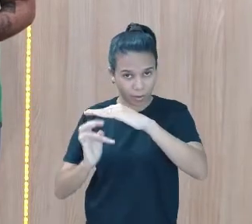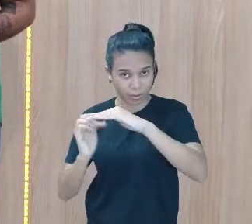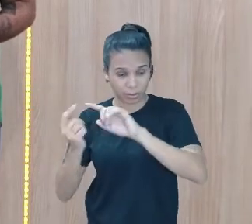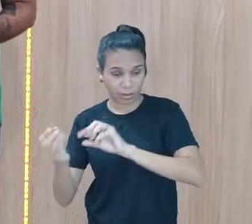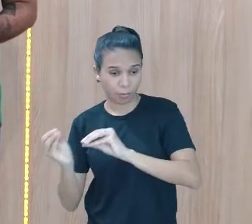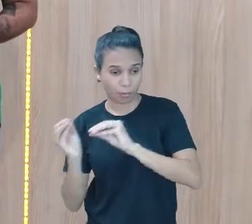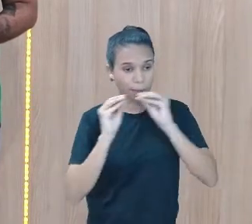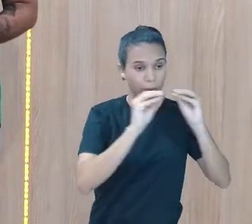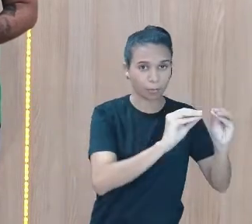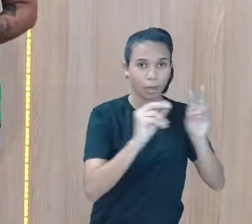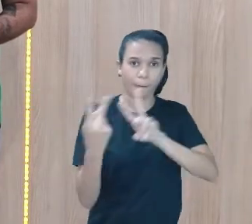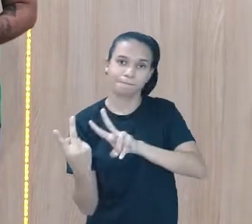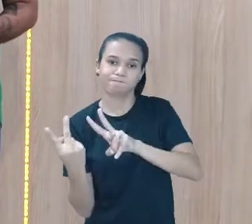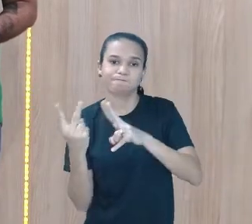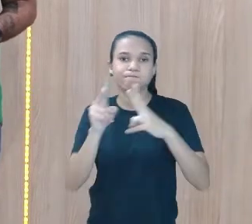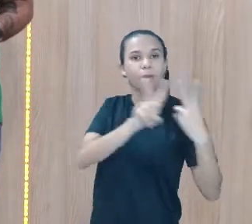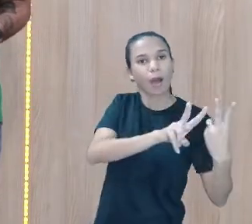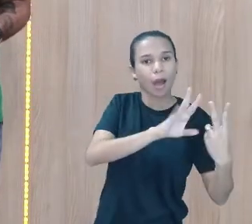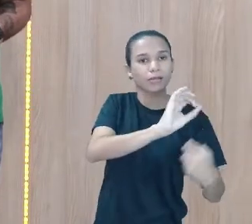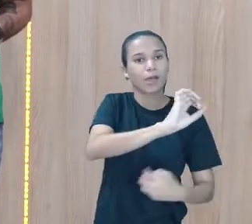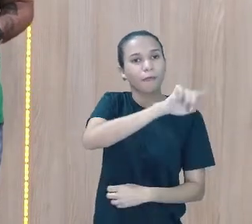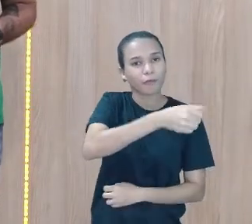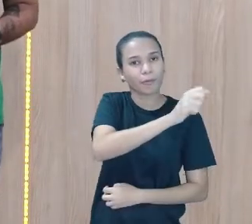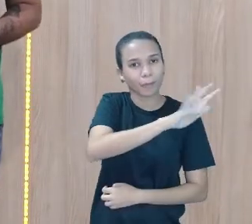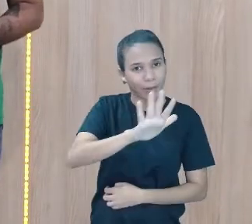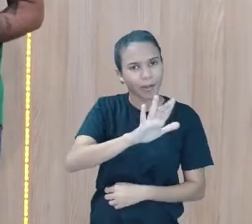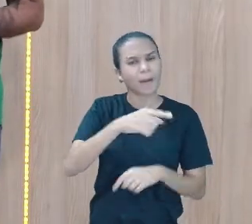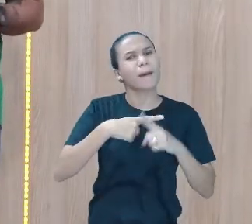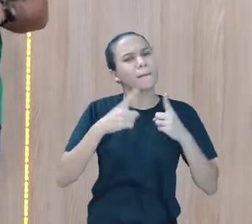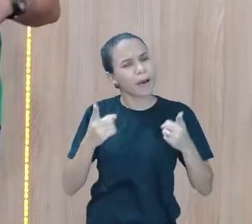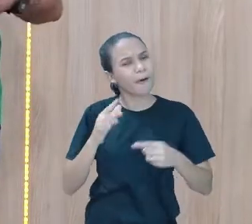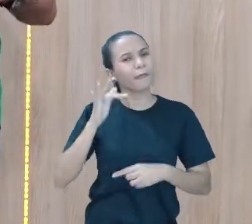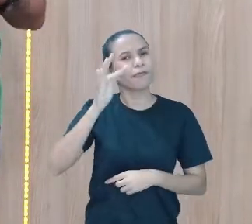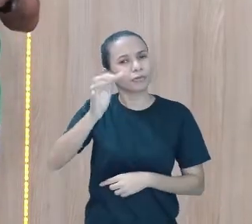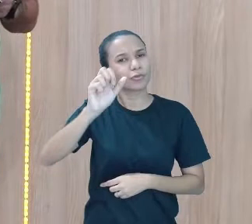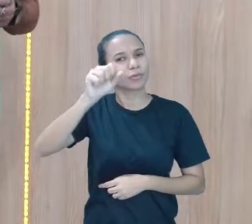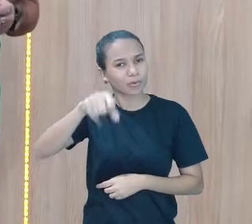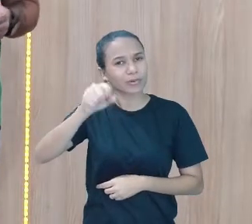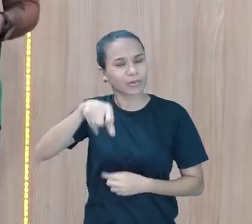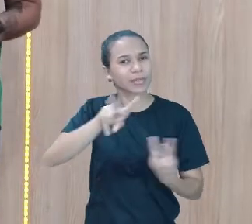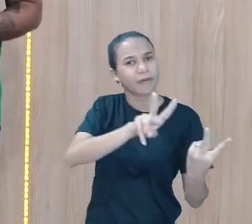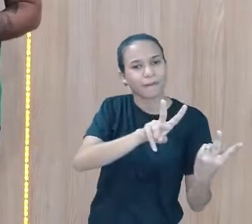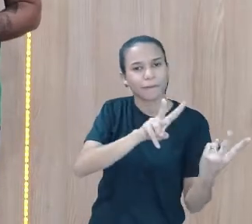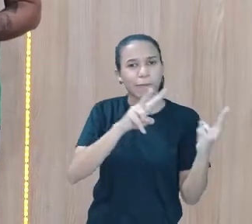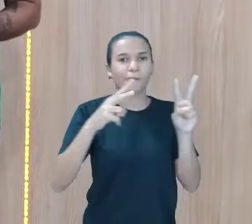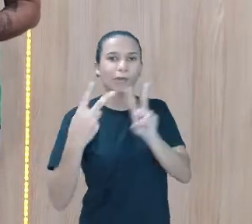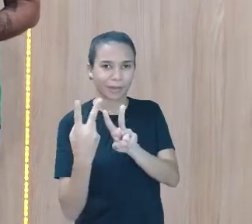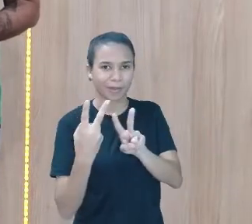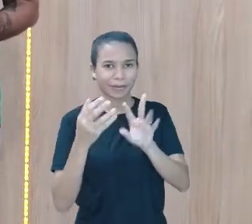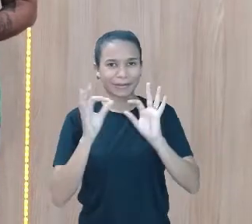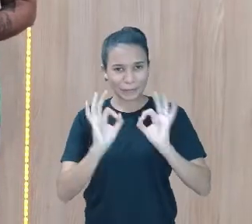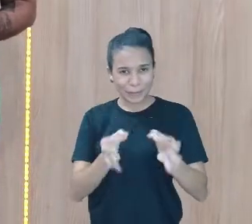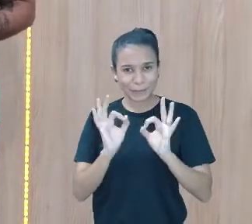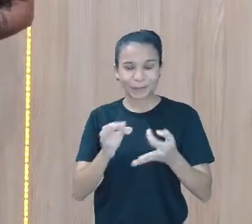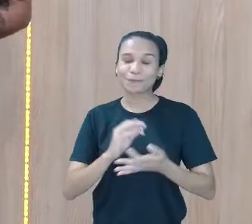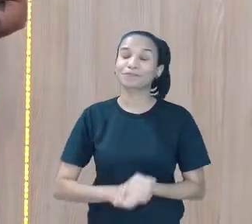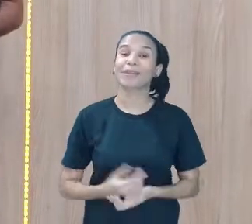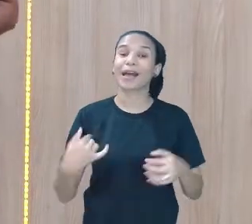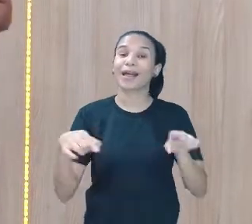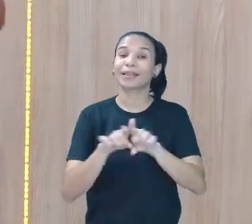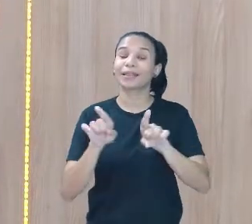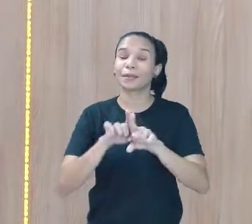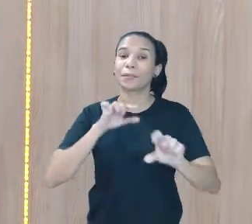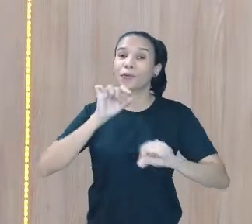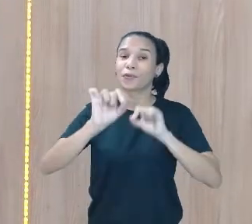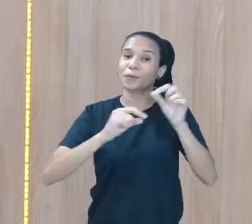para o número na sua forma decimal, mas a gente vai ver em outras oportunidades maneiras de fazer o caminho contrário, tá certo? E a